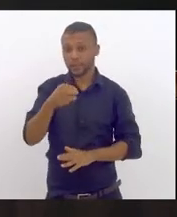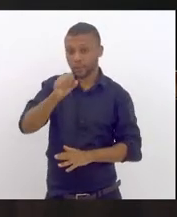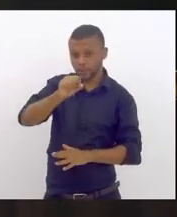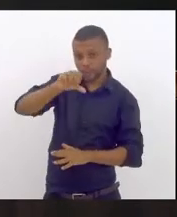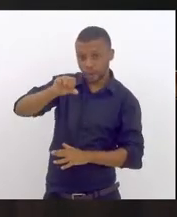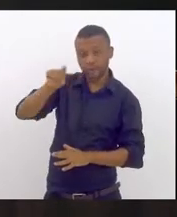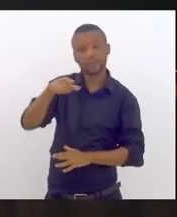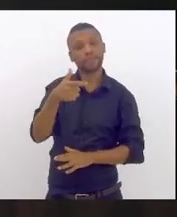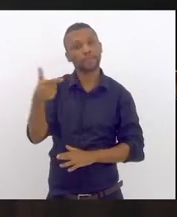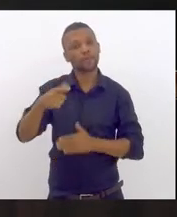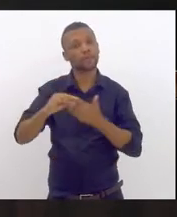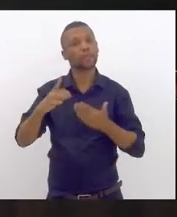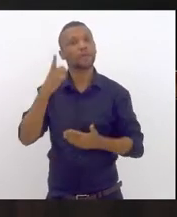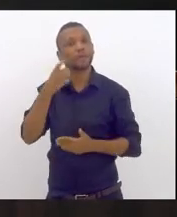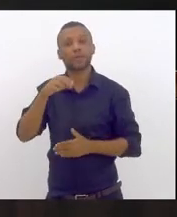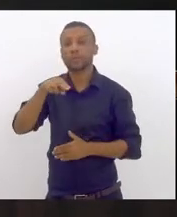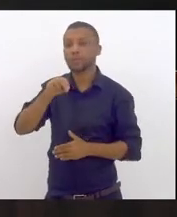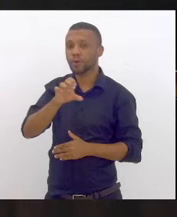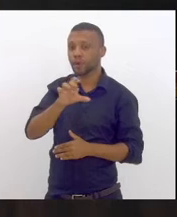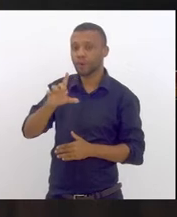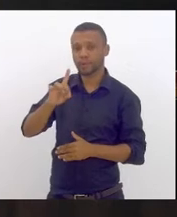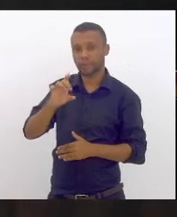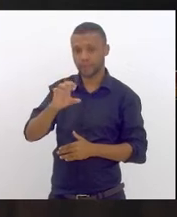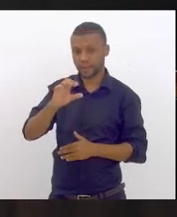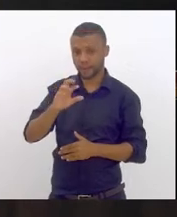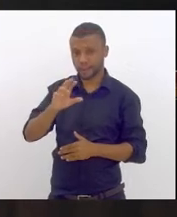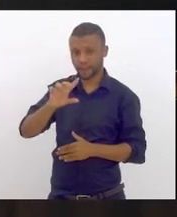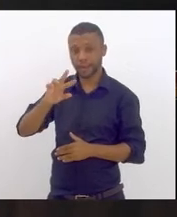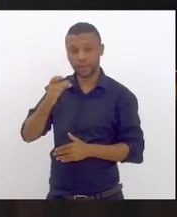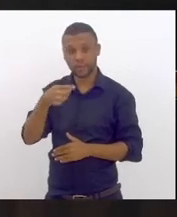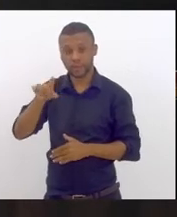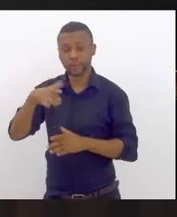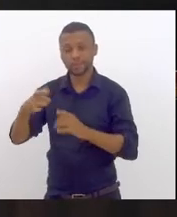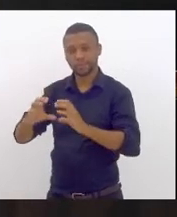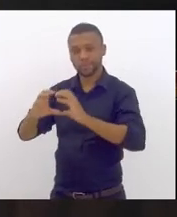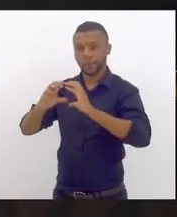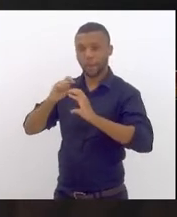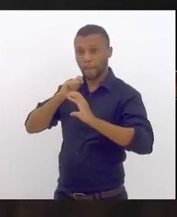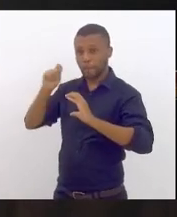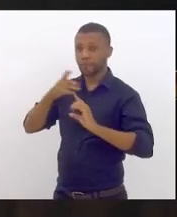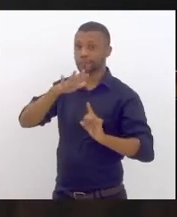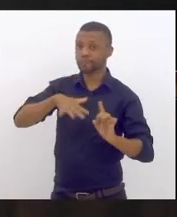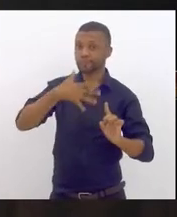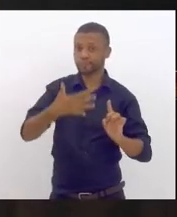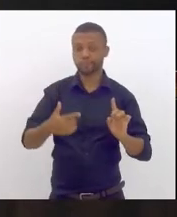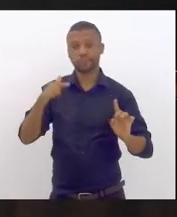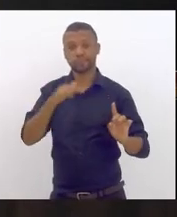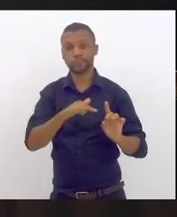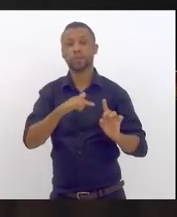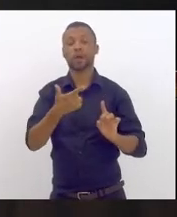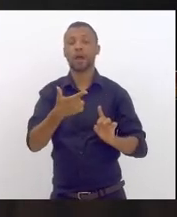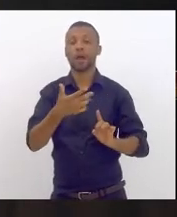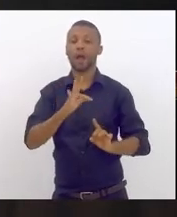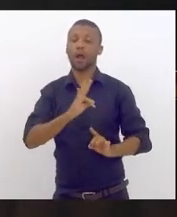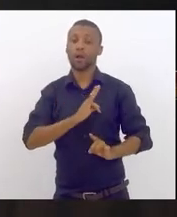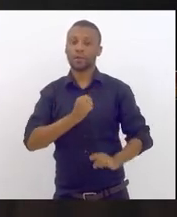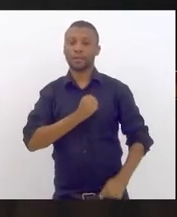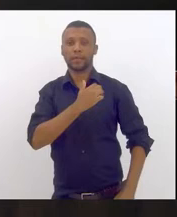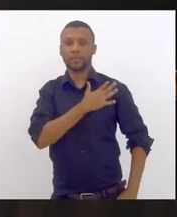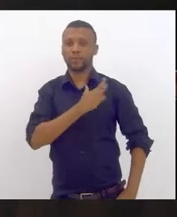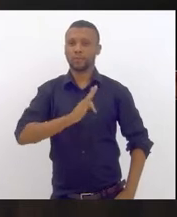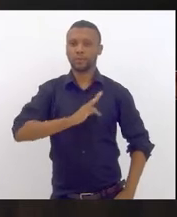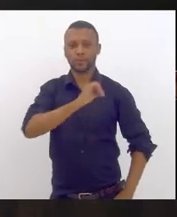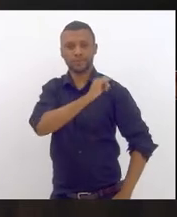de 22, de autoria do deputado Noel de Carvalho, que concede medalha Tiradentes, seu respectivo diploma, ao segundo sargento de Polícia Militar do Estado do Rio de Janeiro,